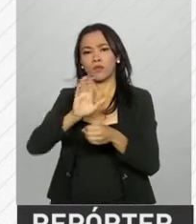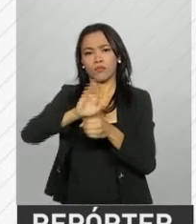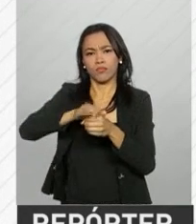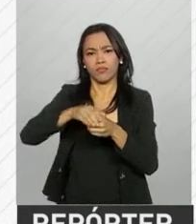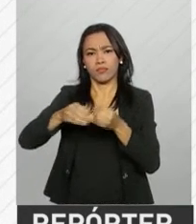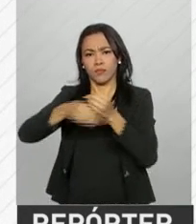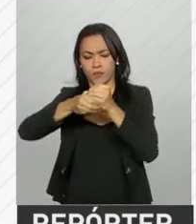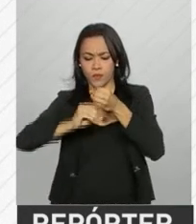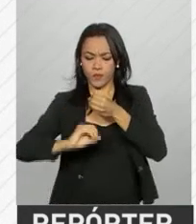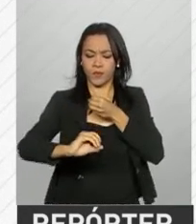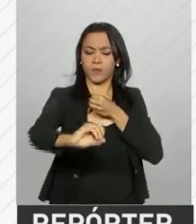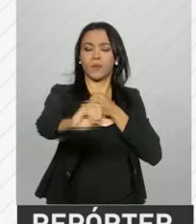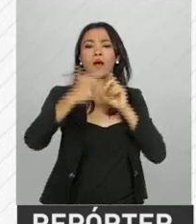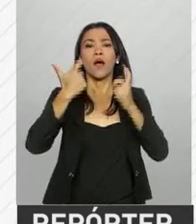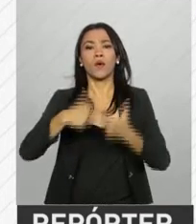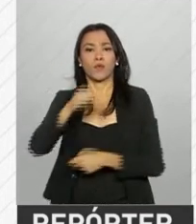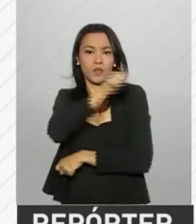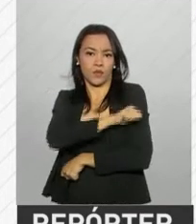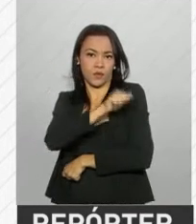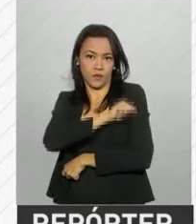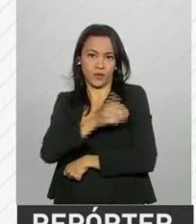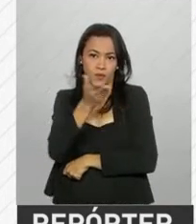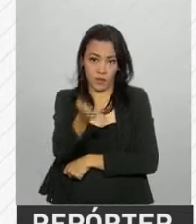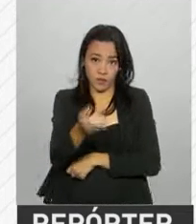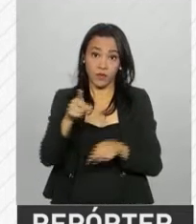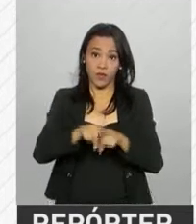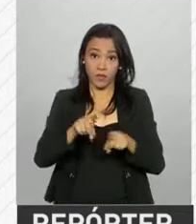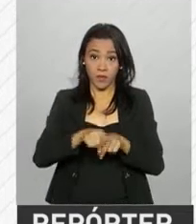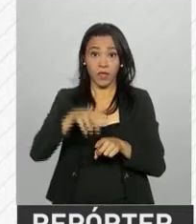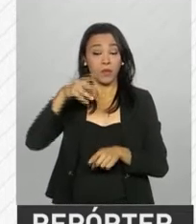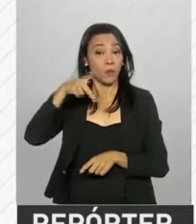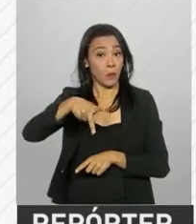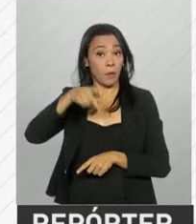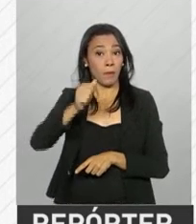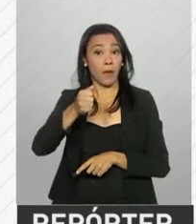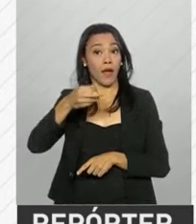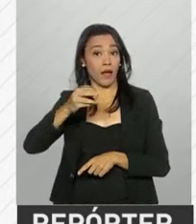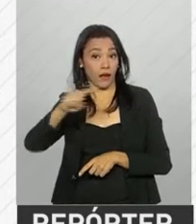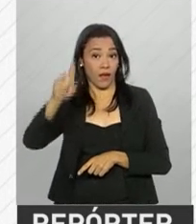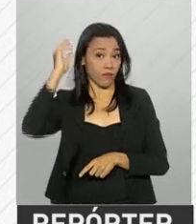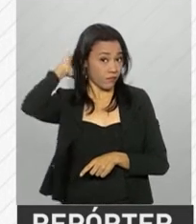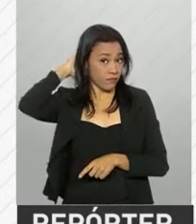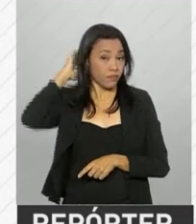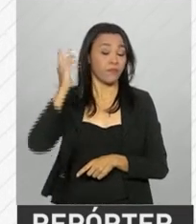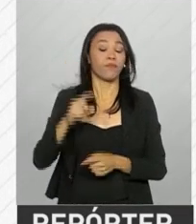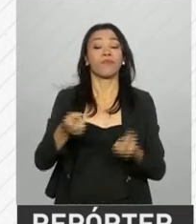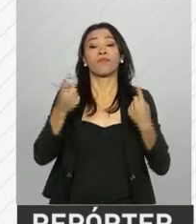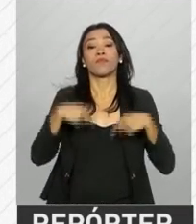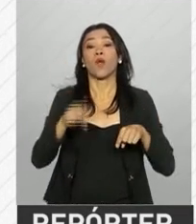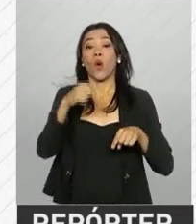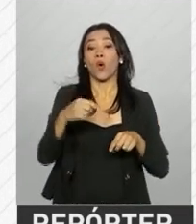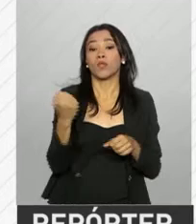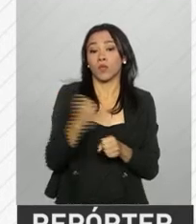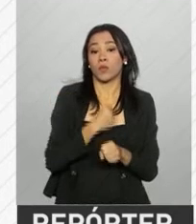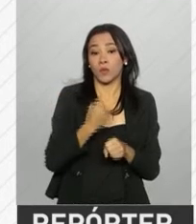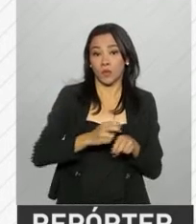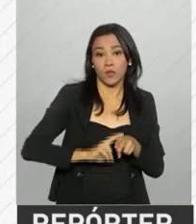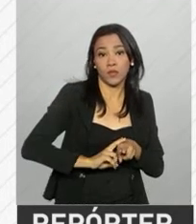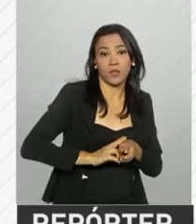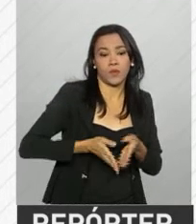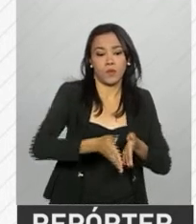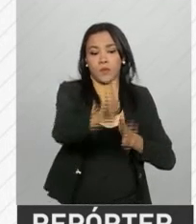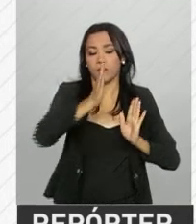de esgoto do Rio de Janeiro de Rondônia e do Pará entre as rodovias já está no plano de